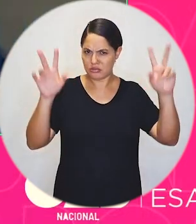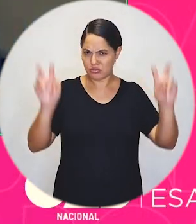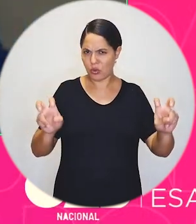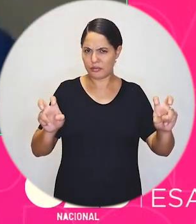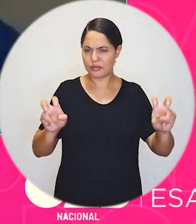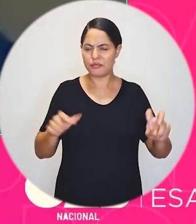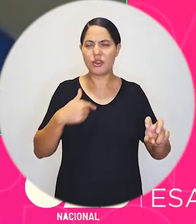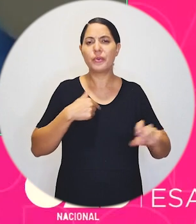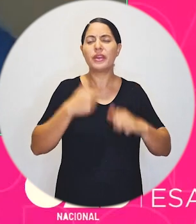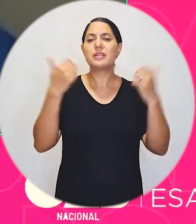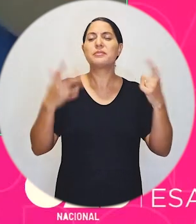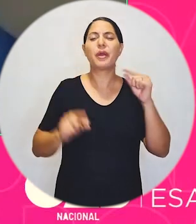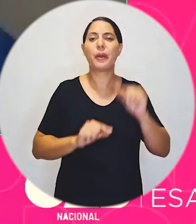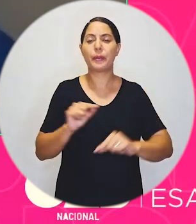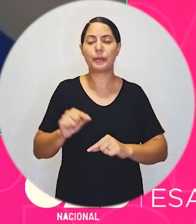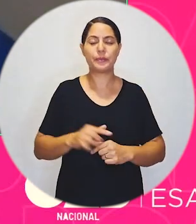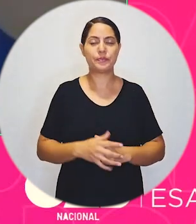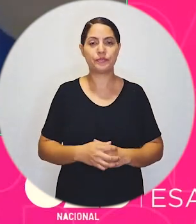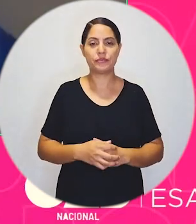sobre isso, eu queria dizer o seguinte.